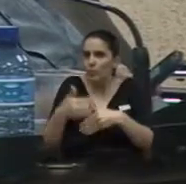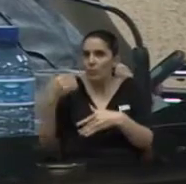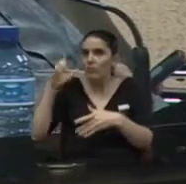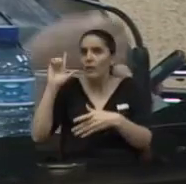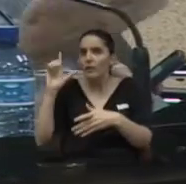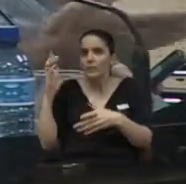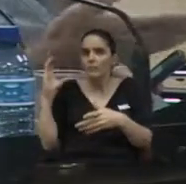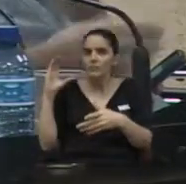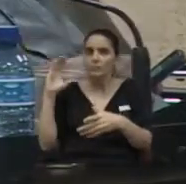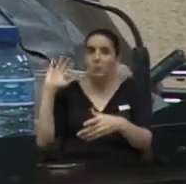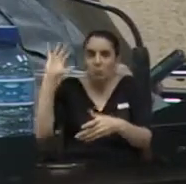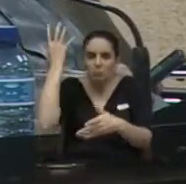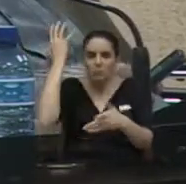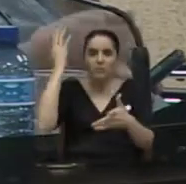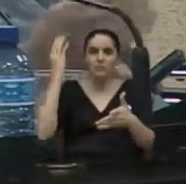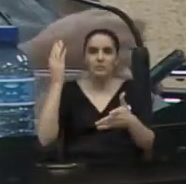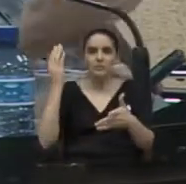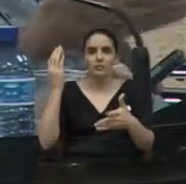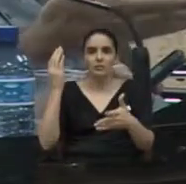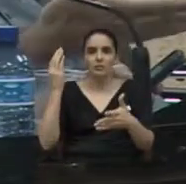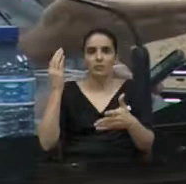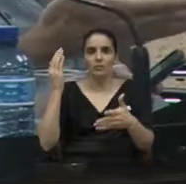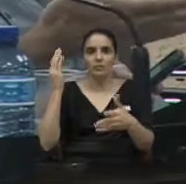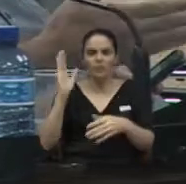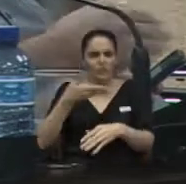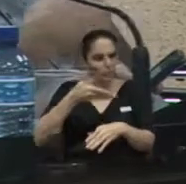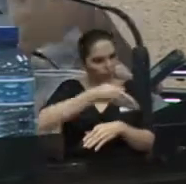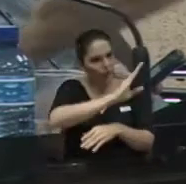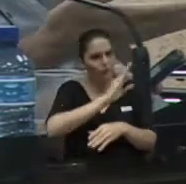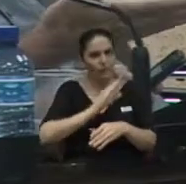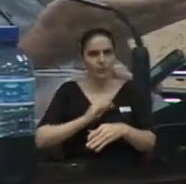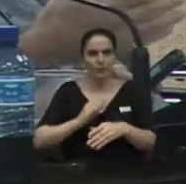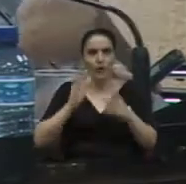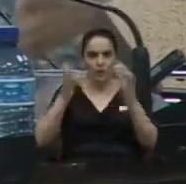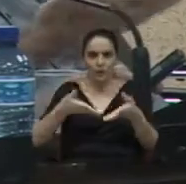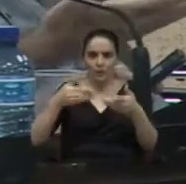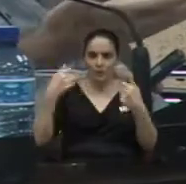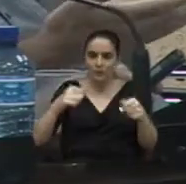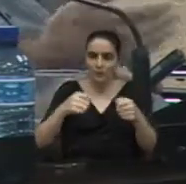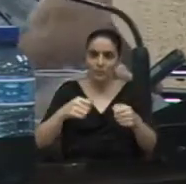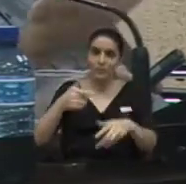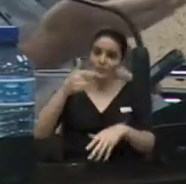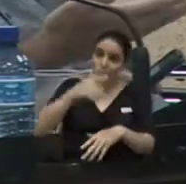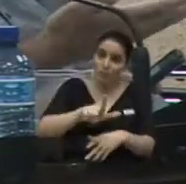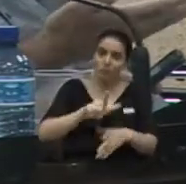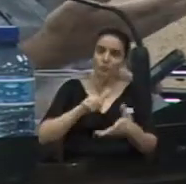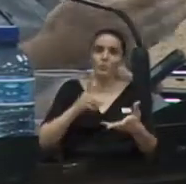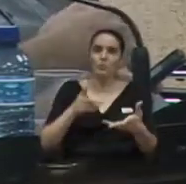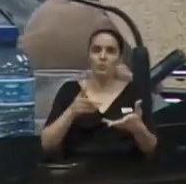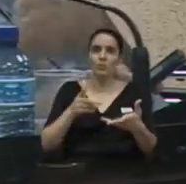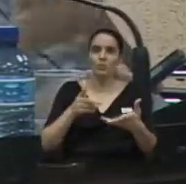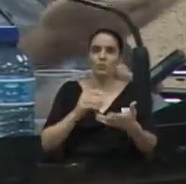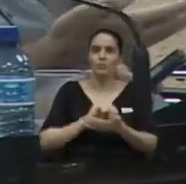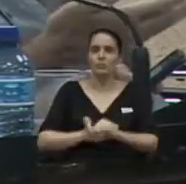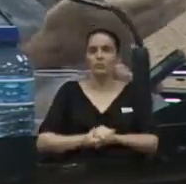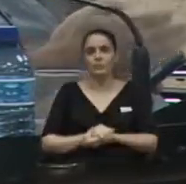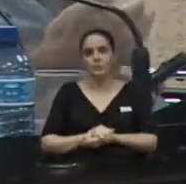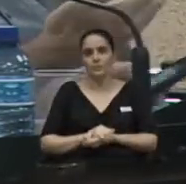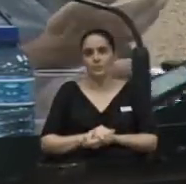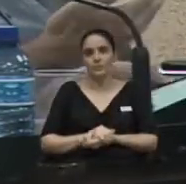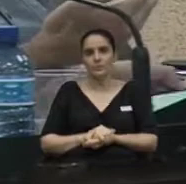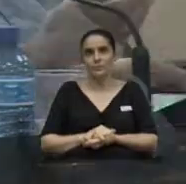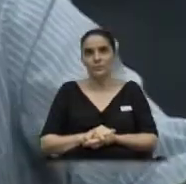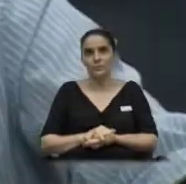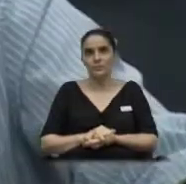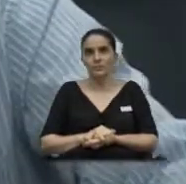emergencial. Se ele já foi, e acaso ele precise novamente, eu sei que essa pergunta já foi feita várias vezes, e agora ele pergunta se